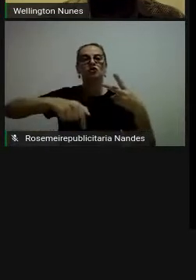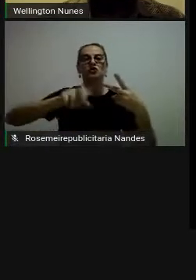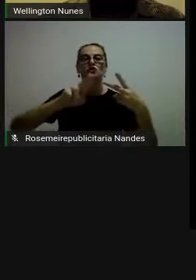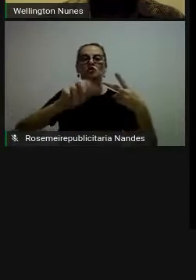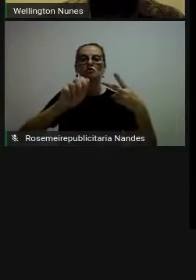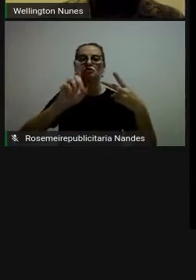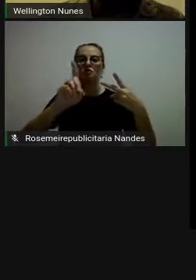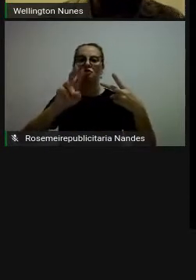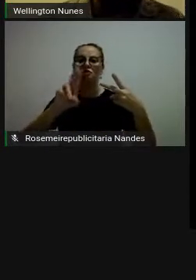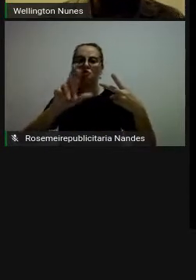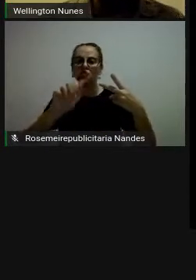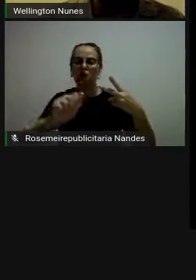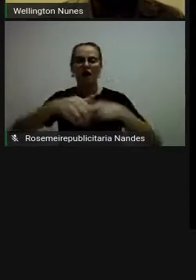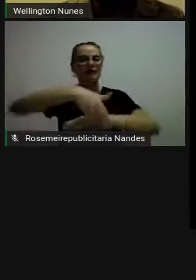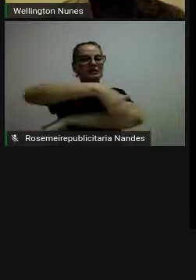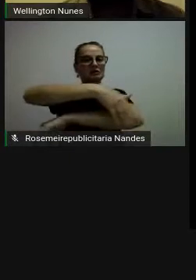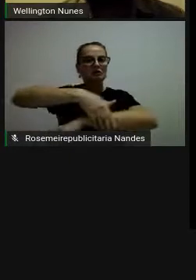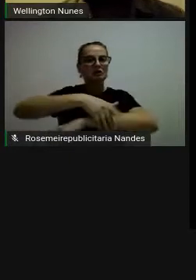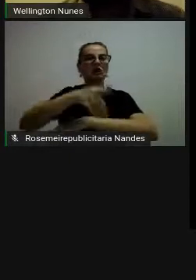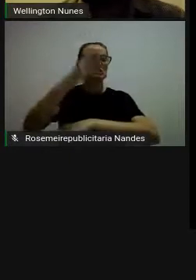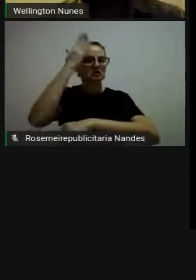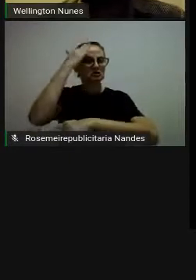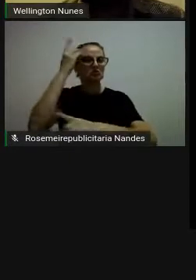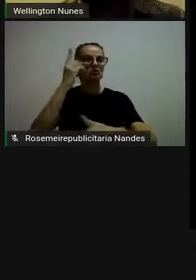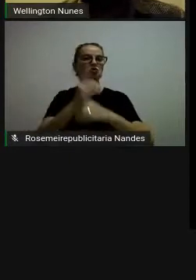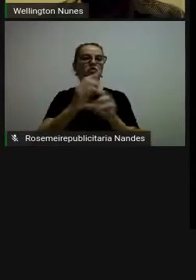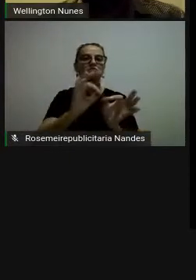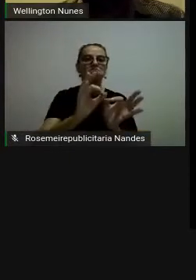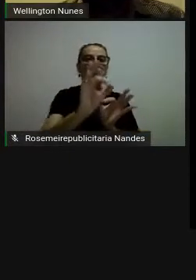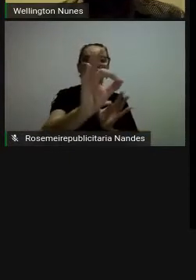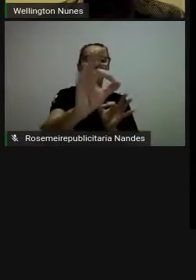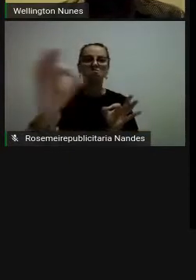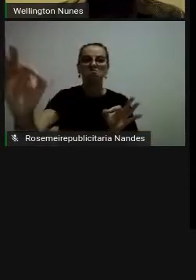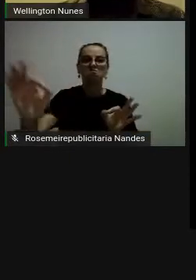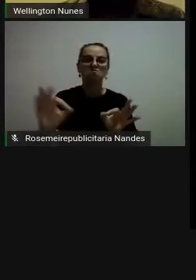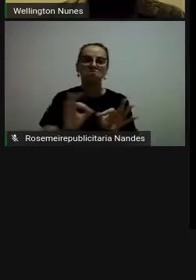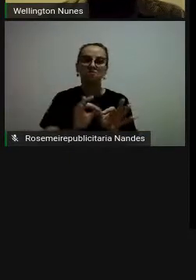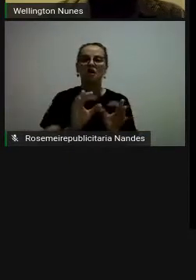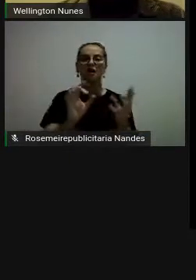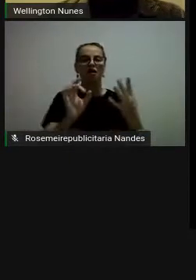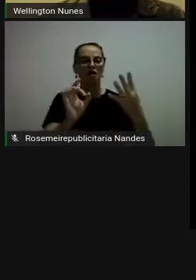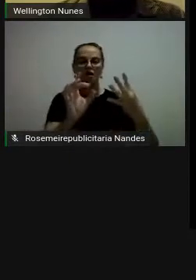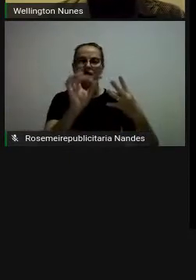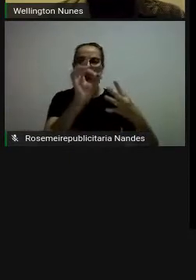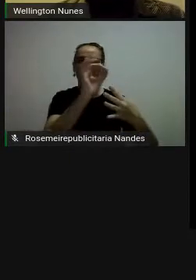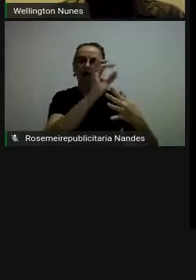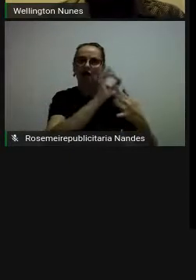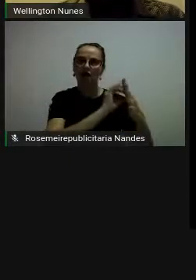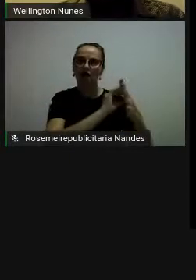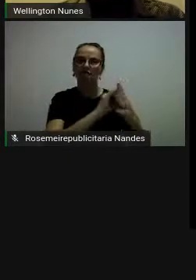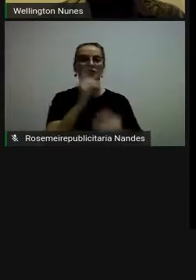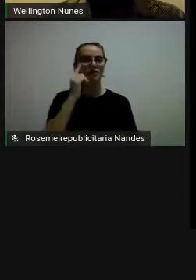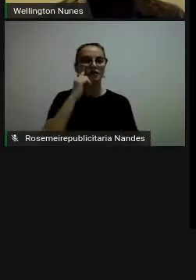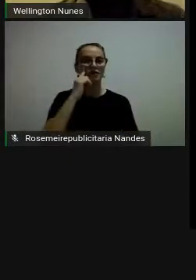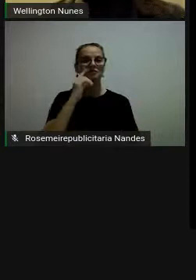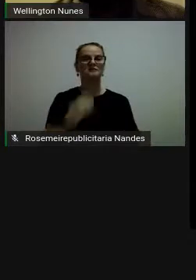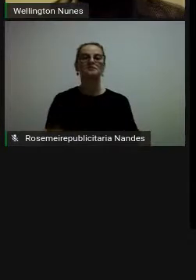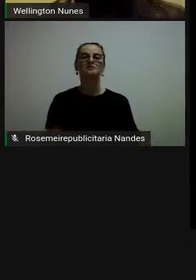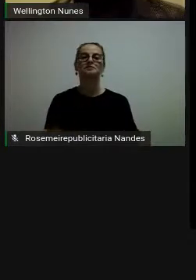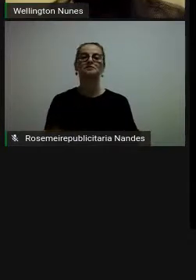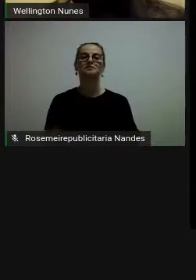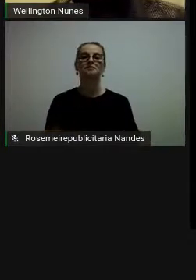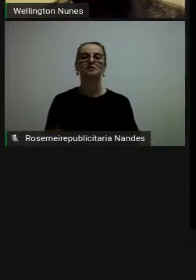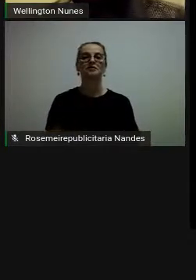né? Um exemplo também é a aplicação ambiental. À direita, né, nós temos a